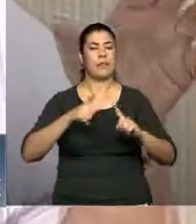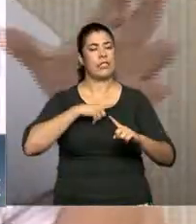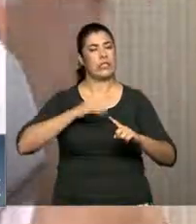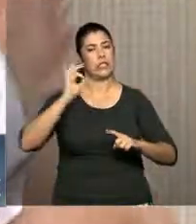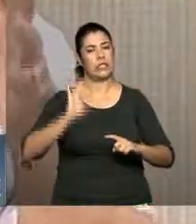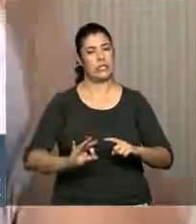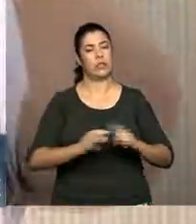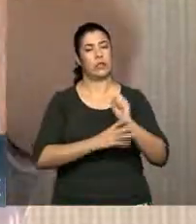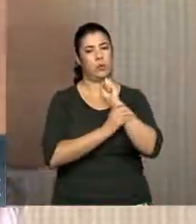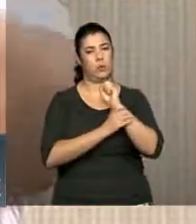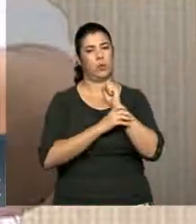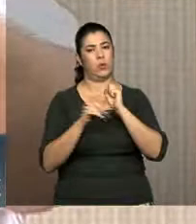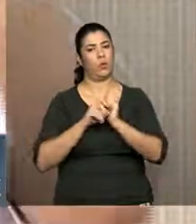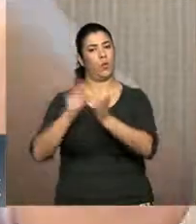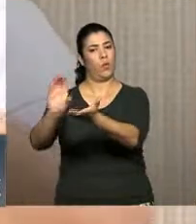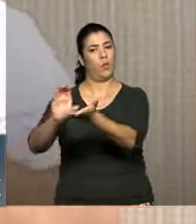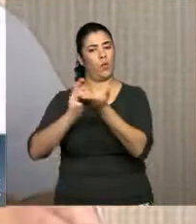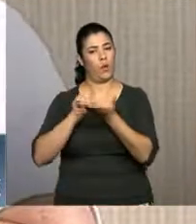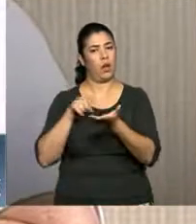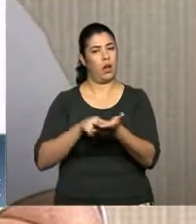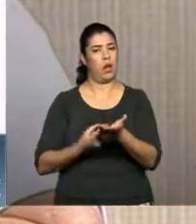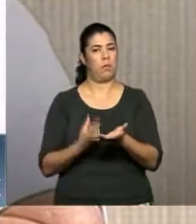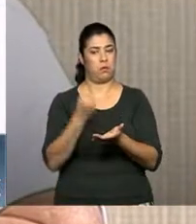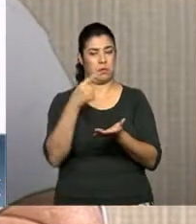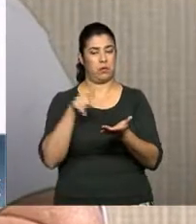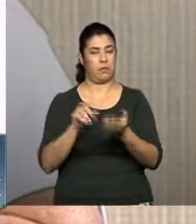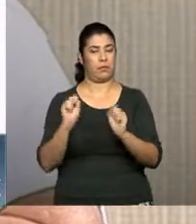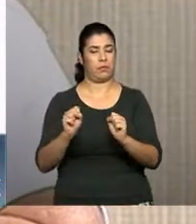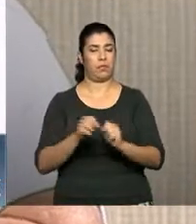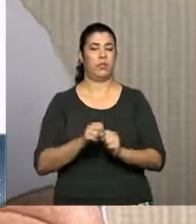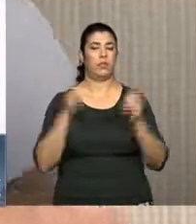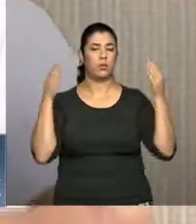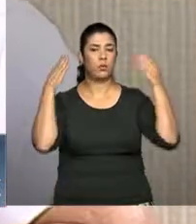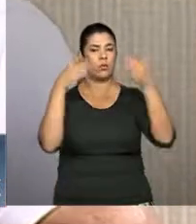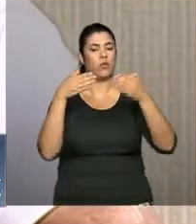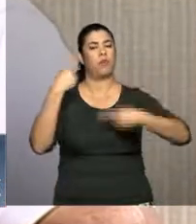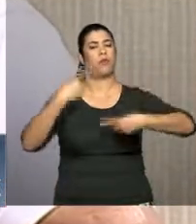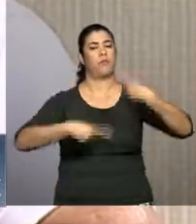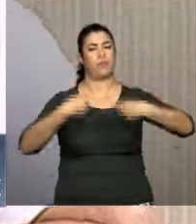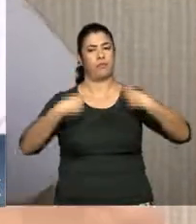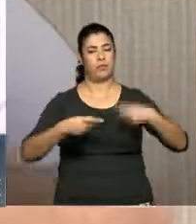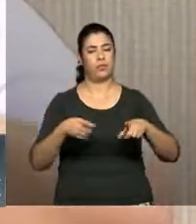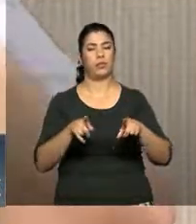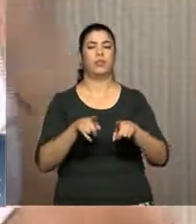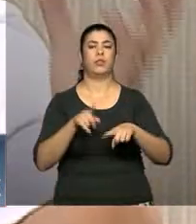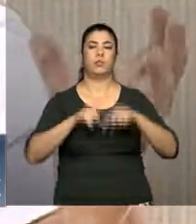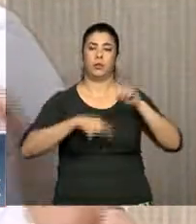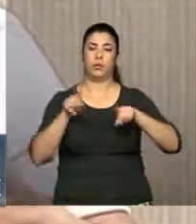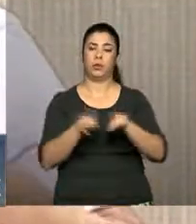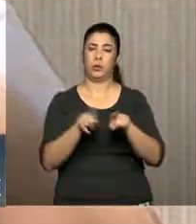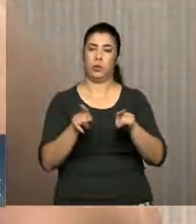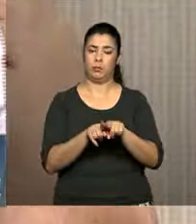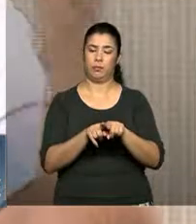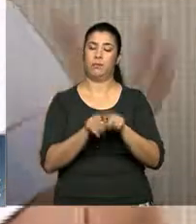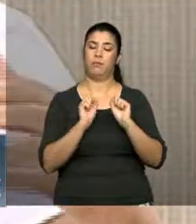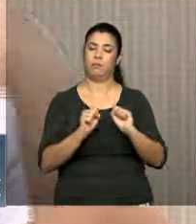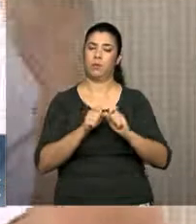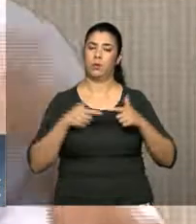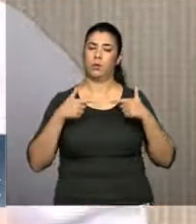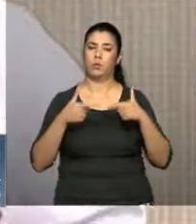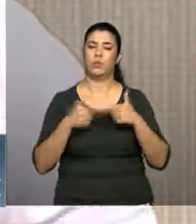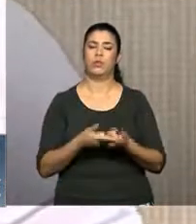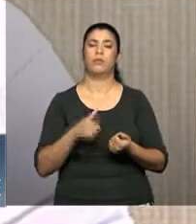e que venha direcionado para as nossas políticas então esse também é um é um desafio que eu quero aqui deixar pra gente poder